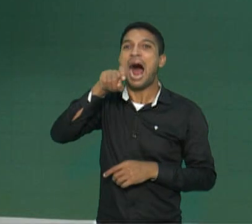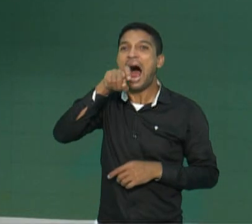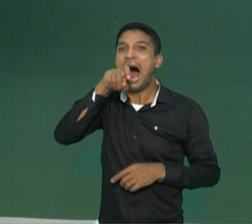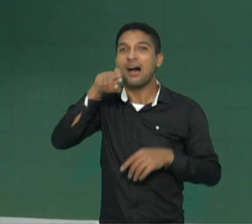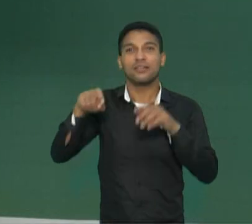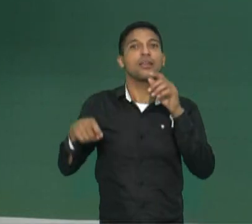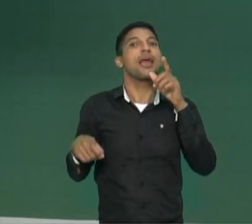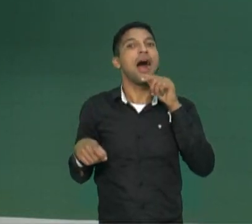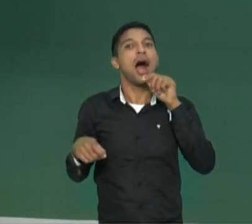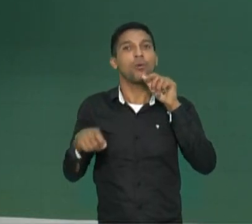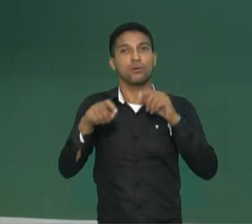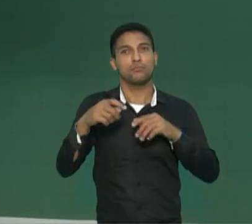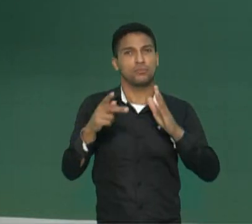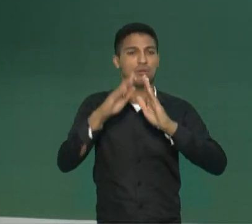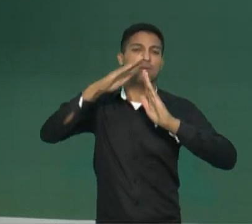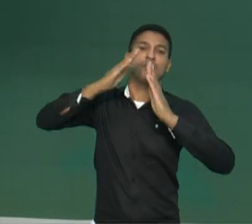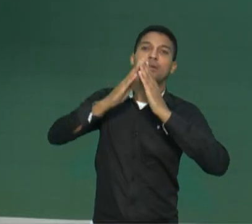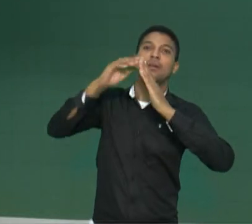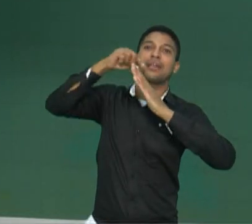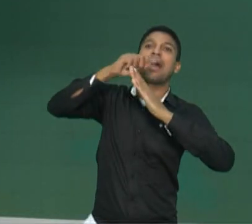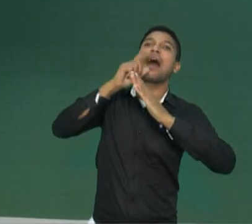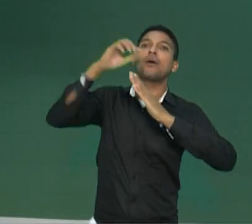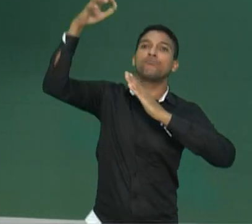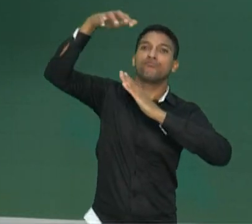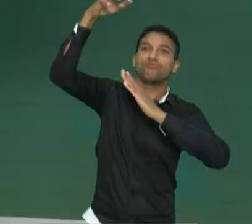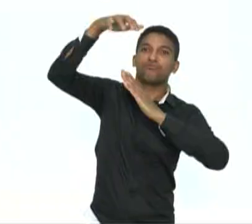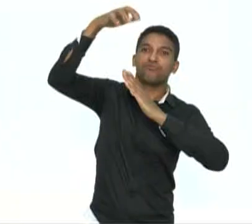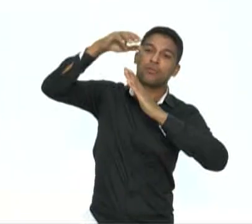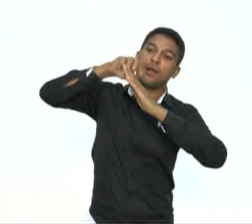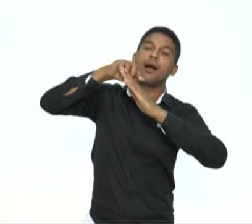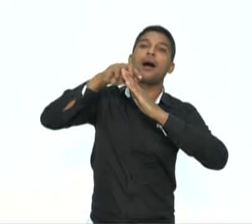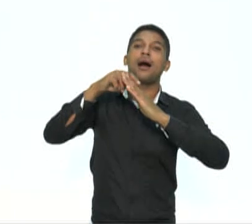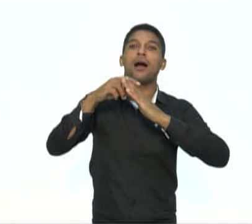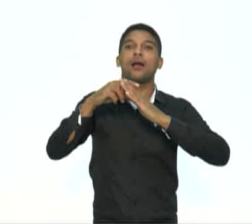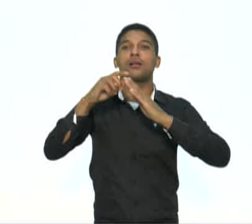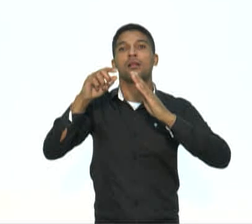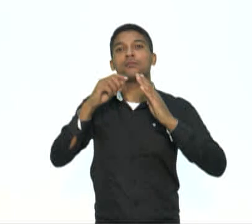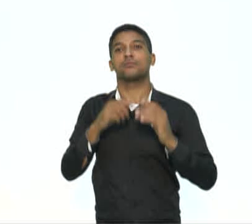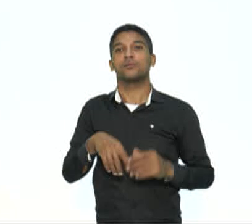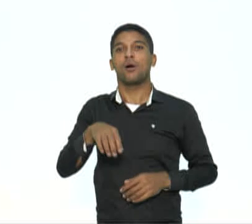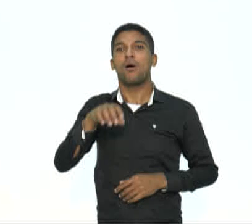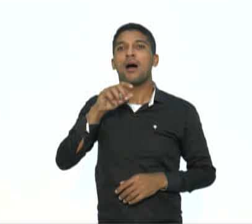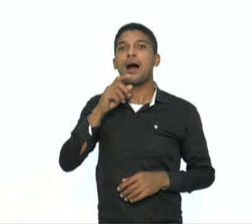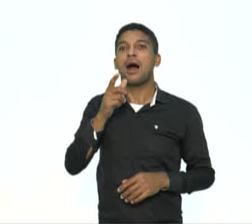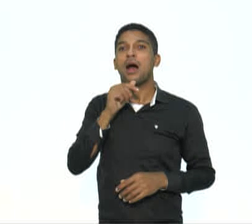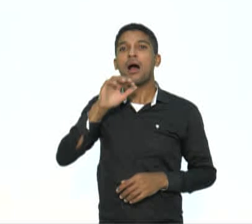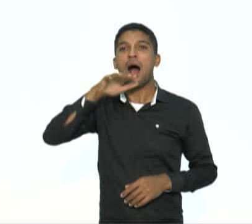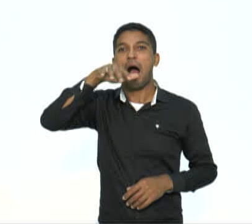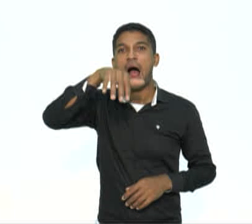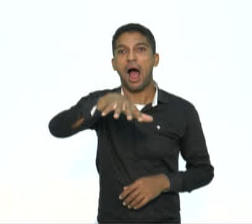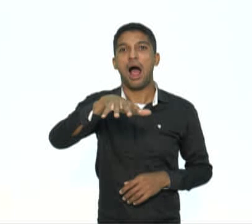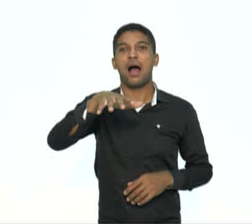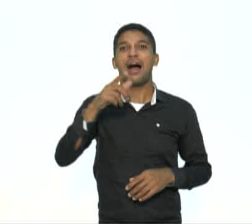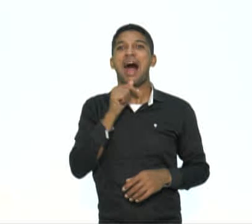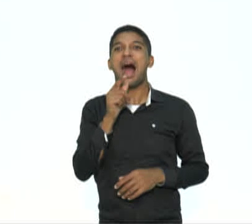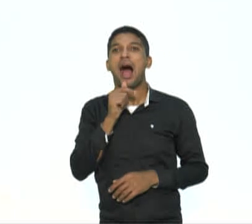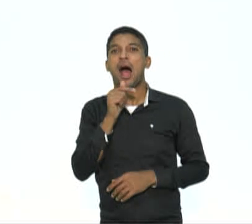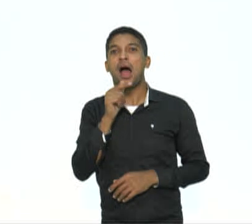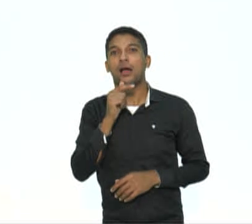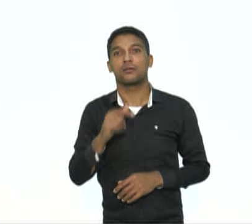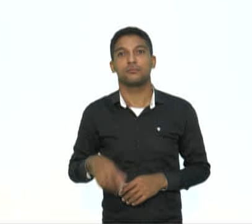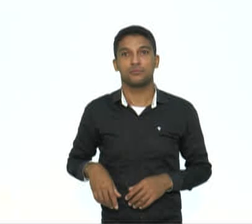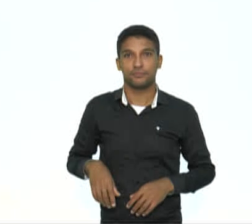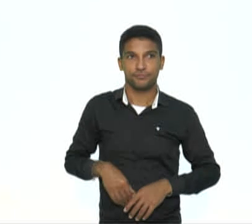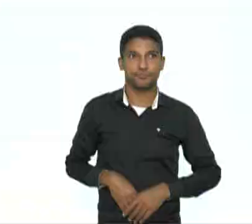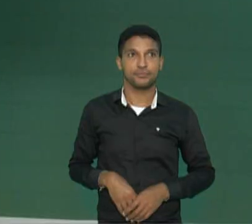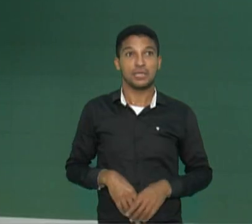para finalizar, umas características básicas para ver se vocês aprenderam. Estrutura alta, tentando alcançar os céus. Pá. Iluminado